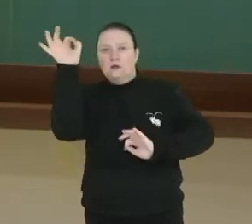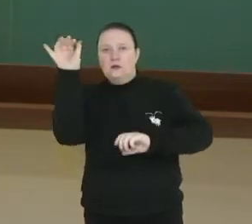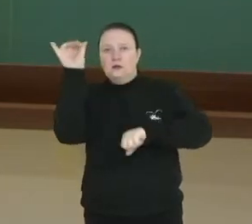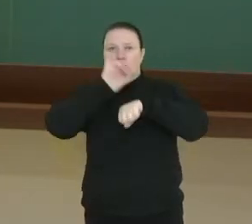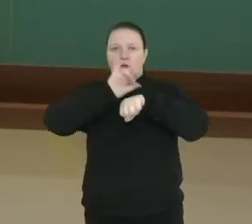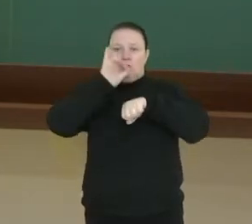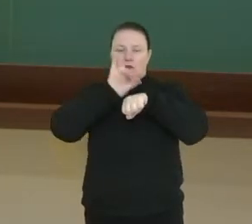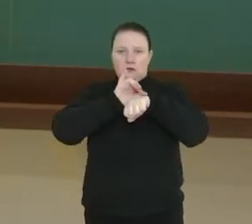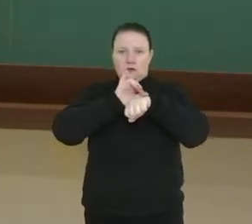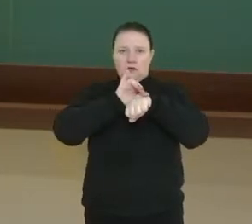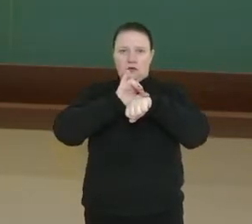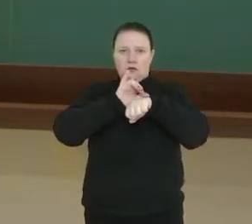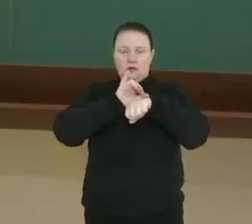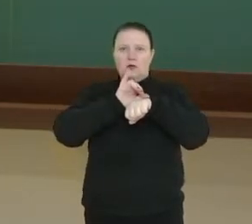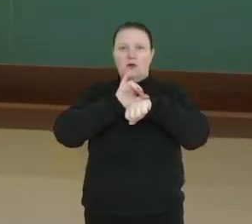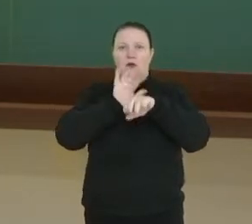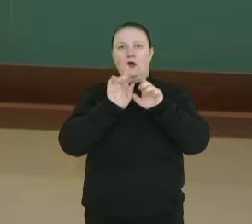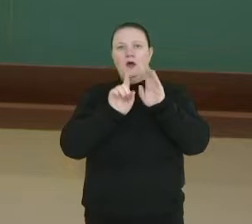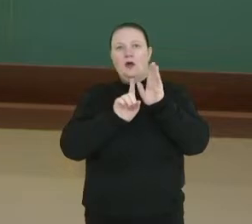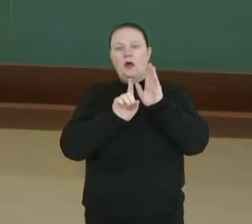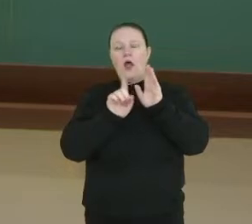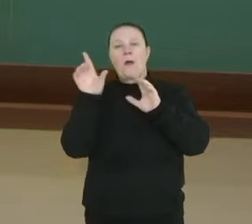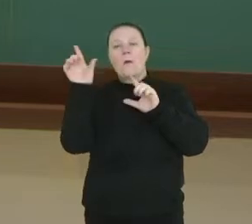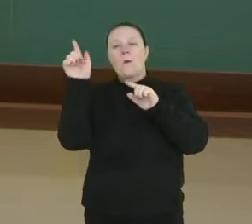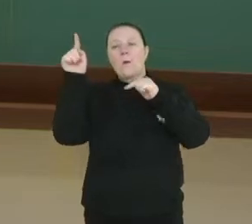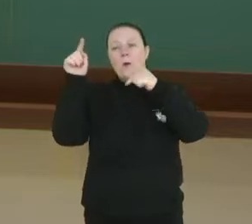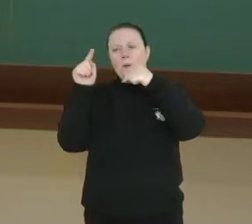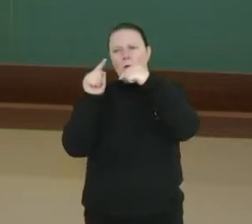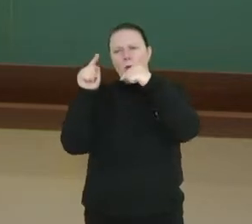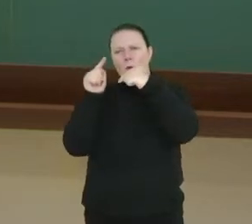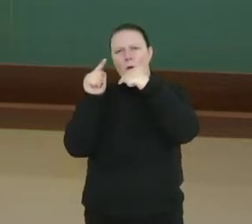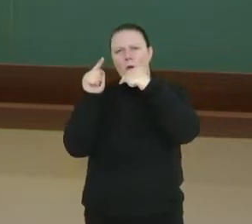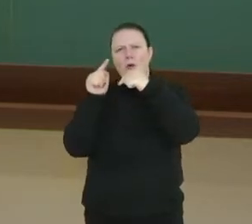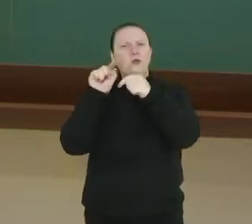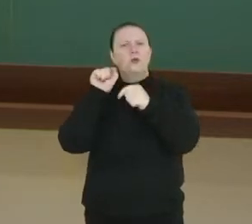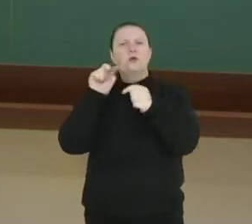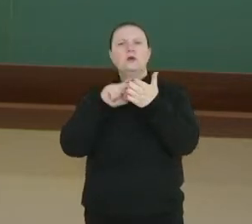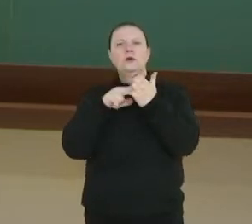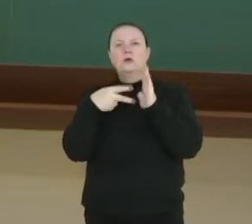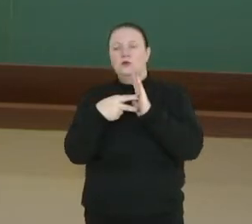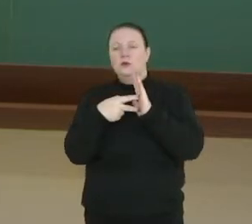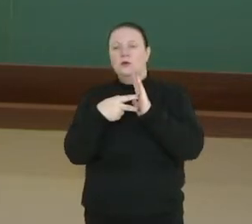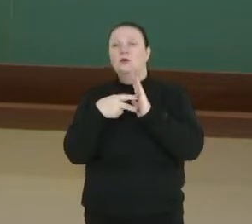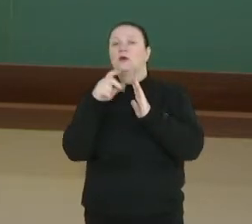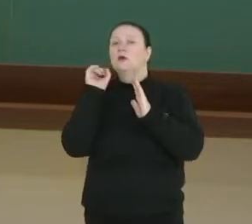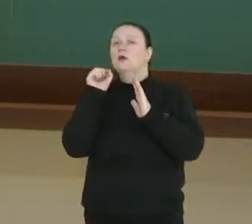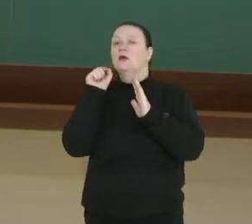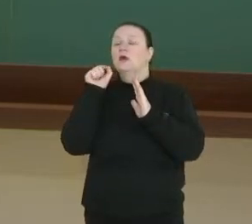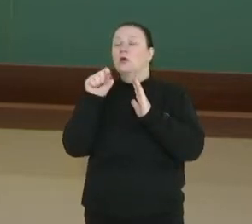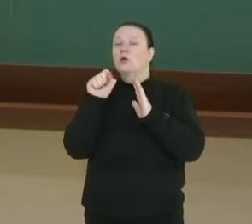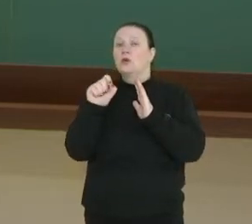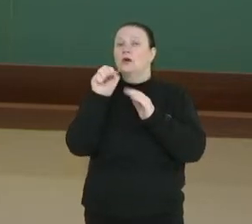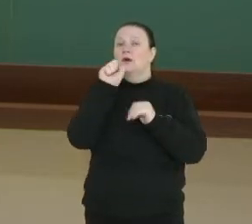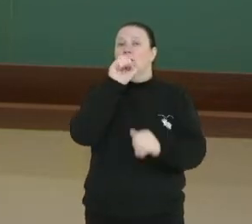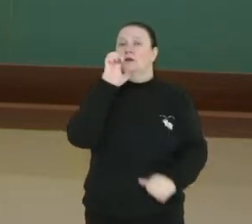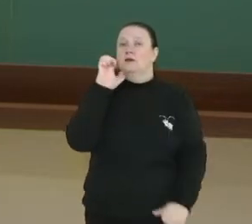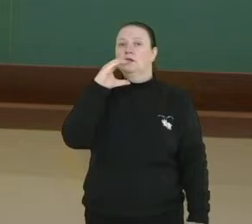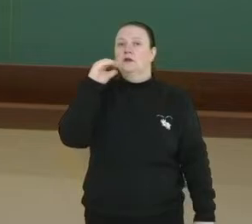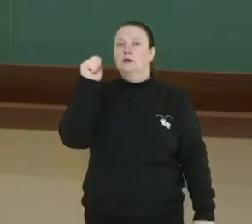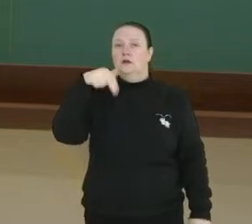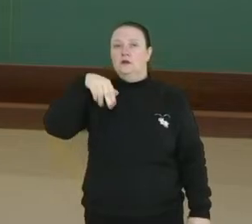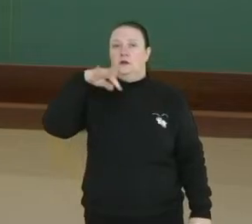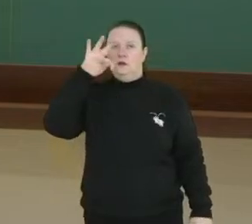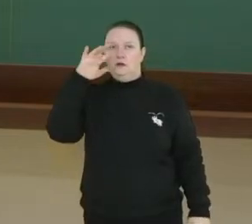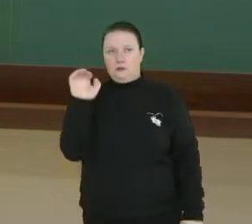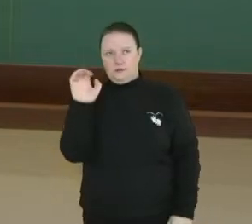da circunferência até a reta é menor que o raio, consequentemente, nós vamos dizer que ela é secante.